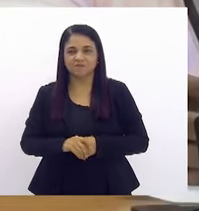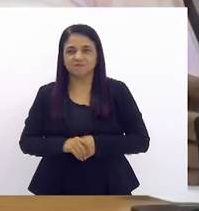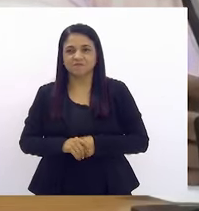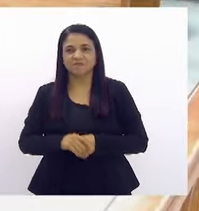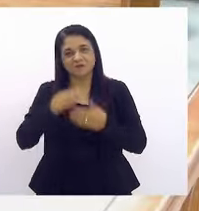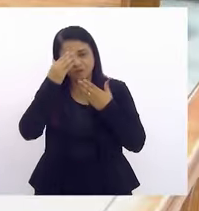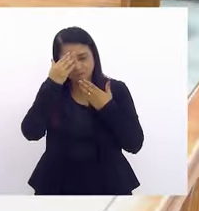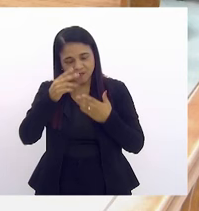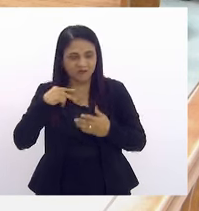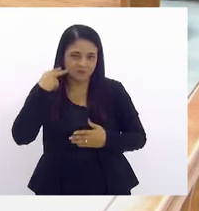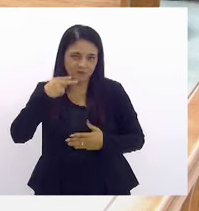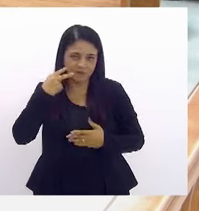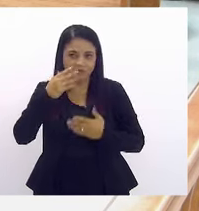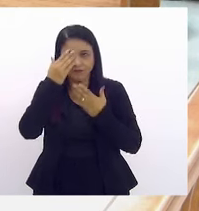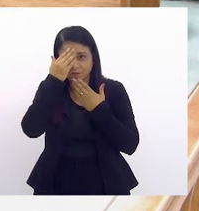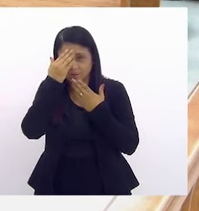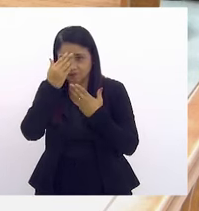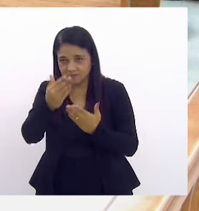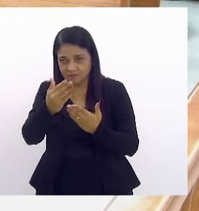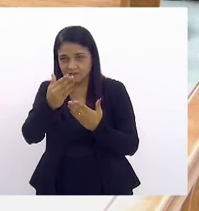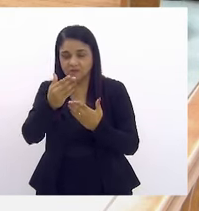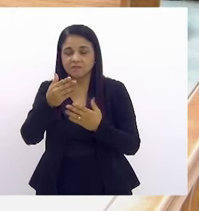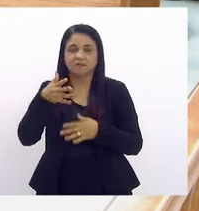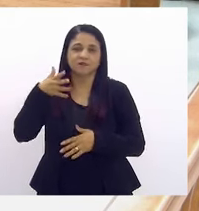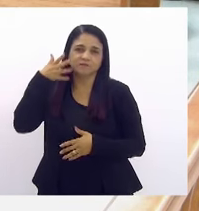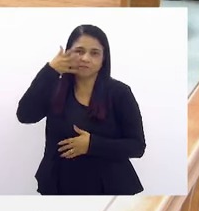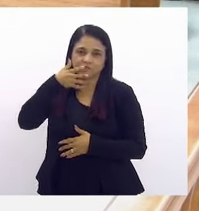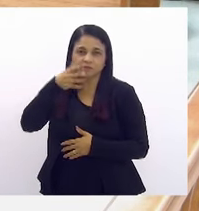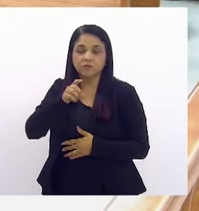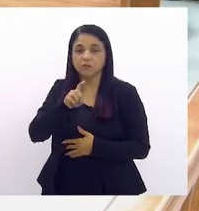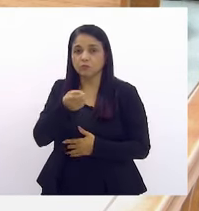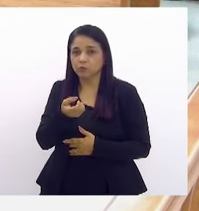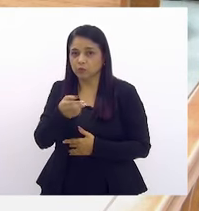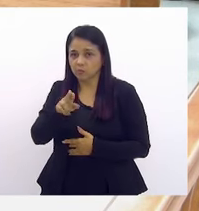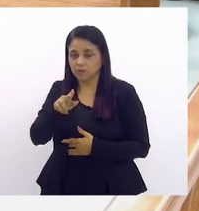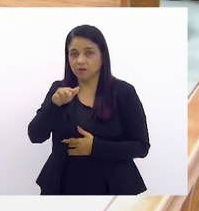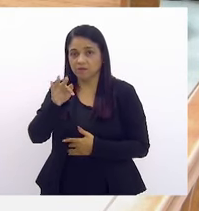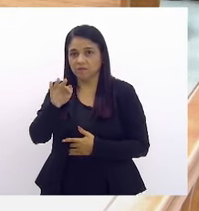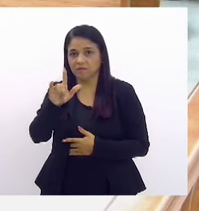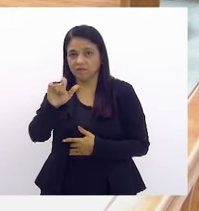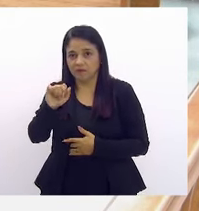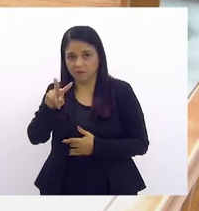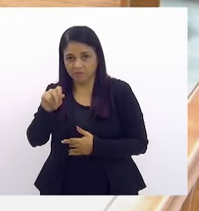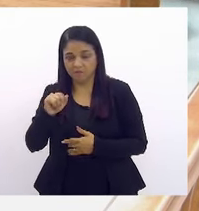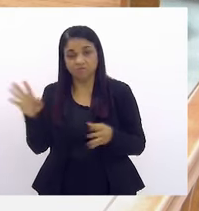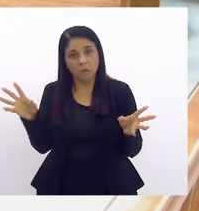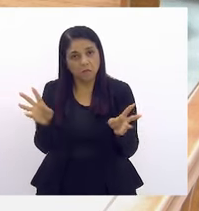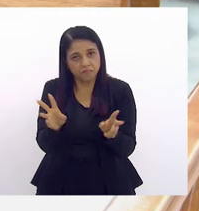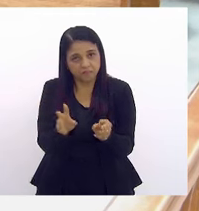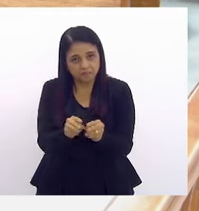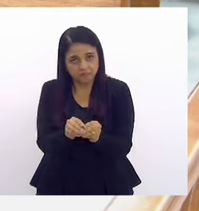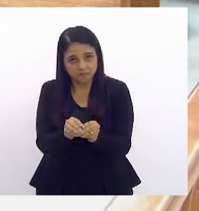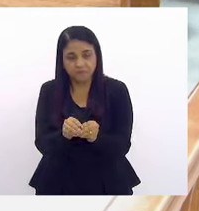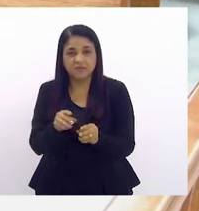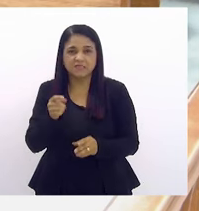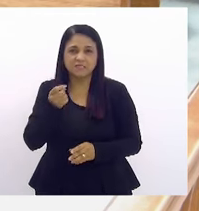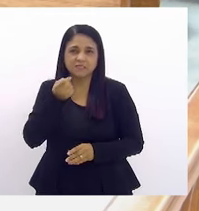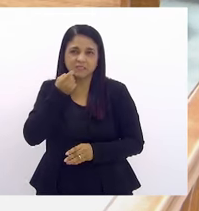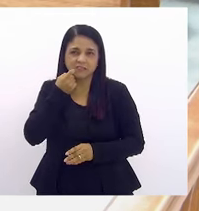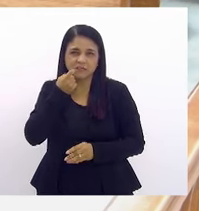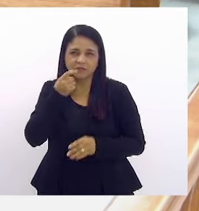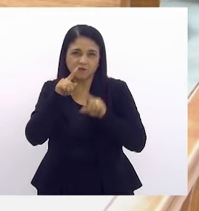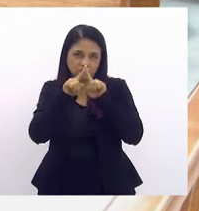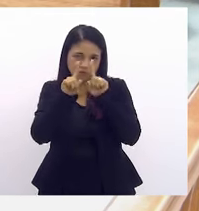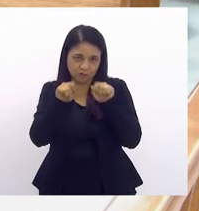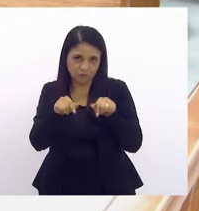Obrigado, vereador. Eu quero agradecer muito a fala da doutora Flávia. A gente vai encaminhando para o fim. É sexta-feira, os funcionários da